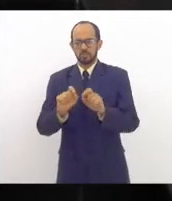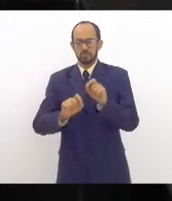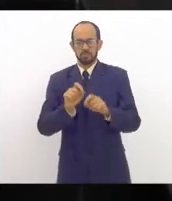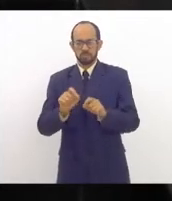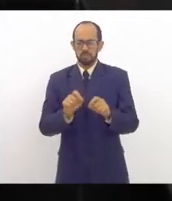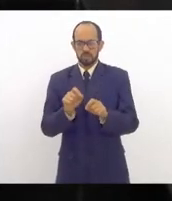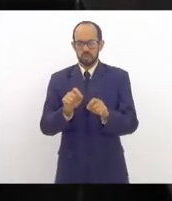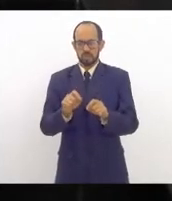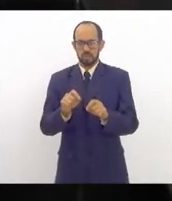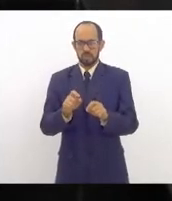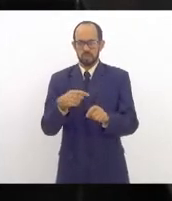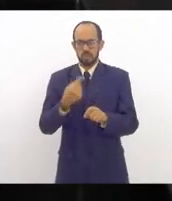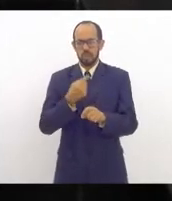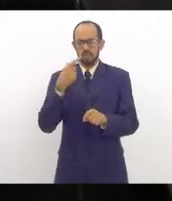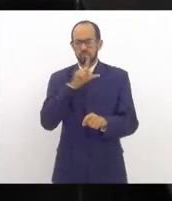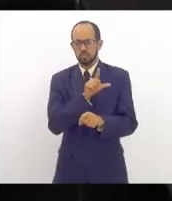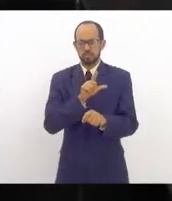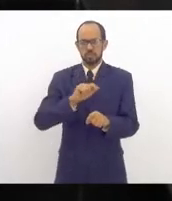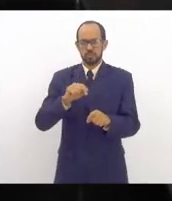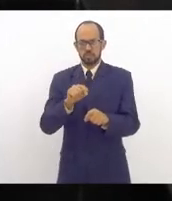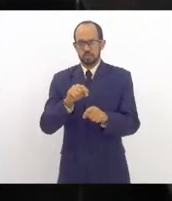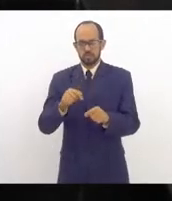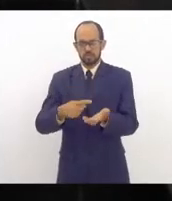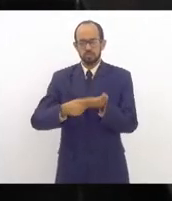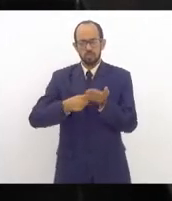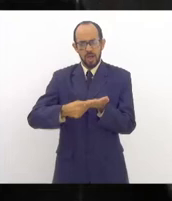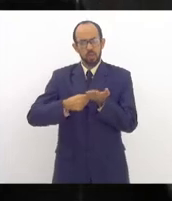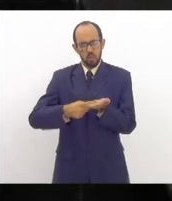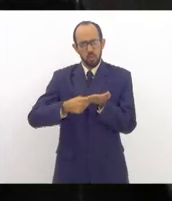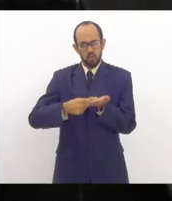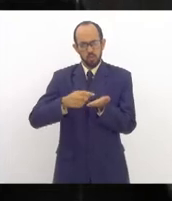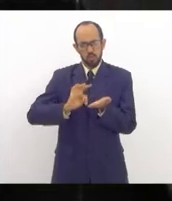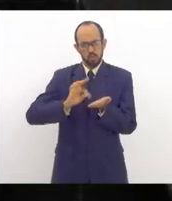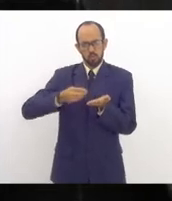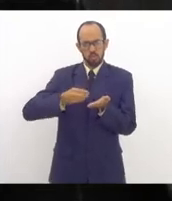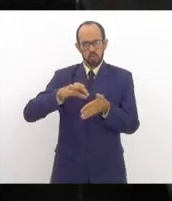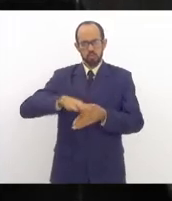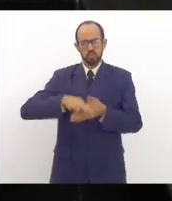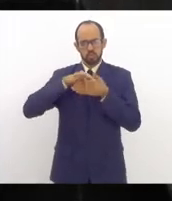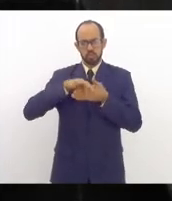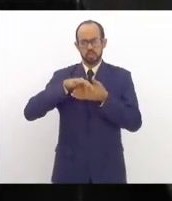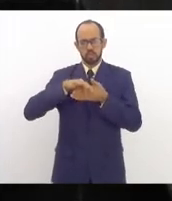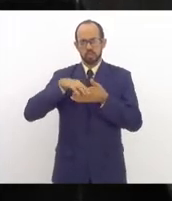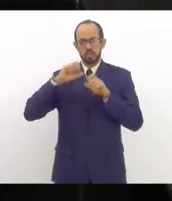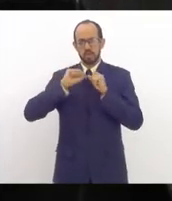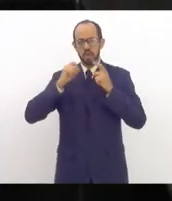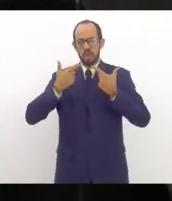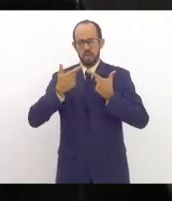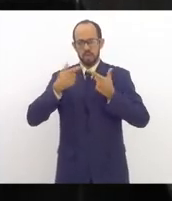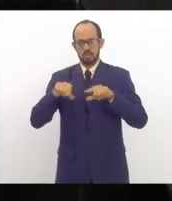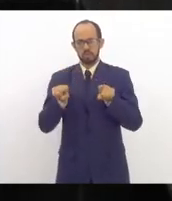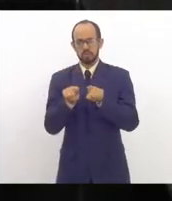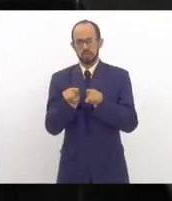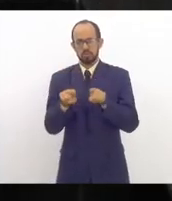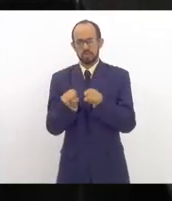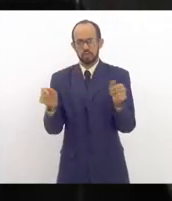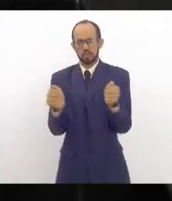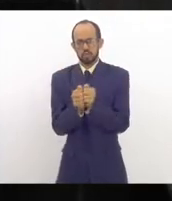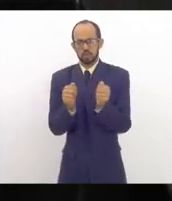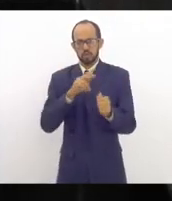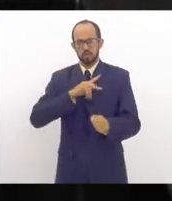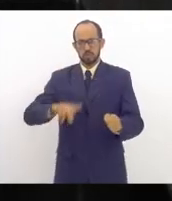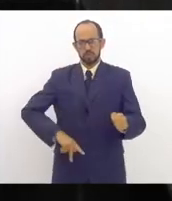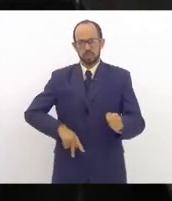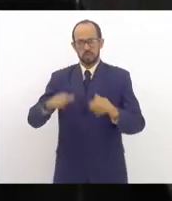nós conseguimos alcançar um acordo junto com todos os líderes da alerj juntamente com o presidente da casa